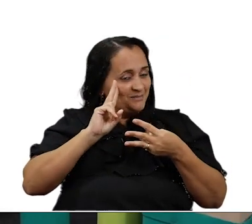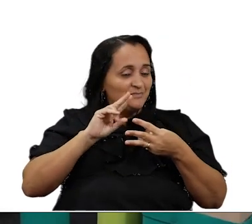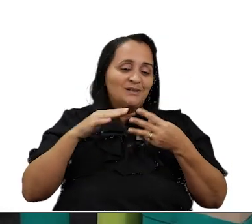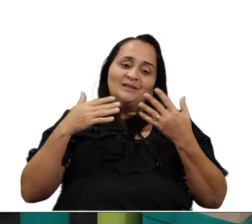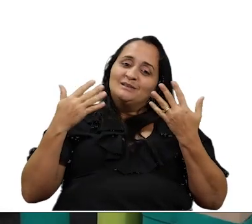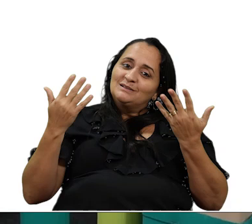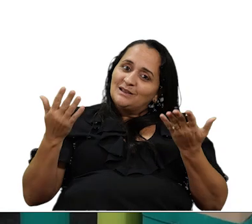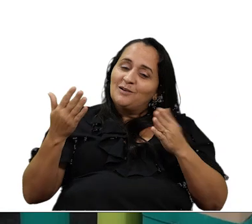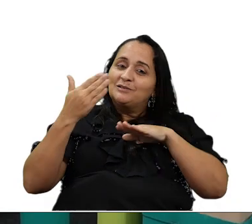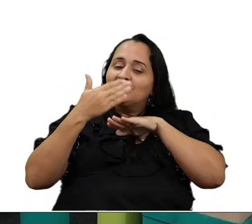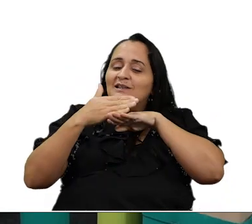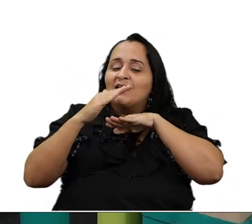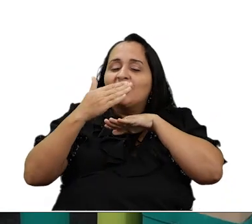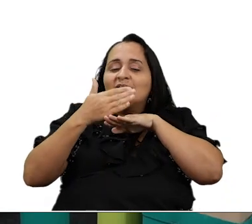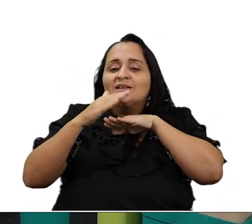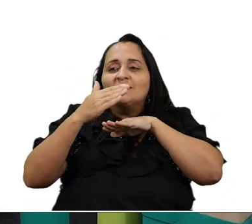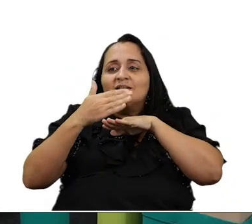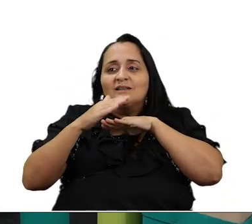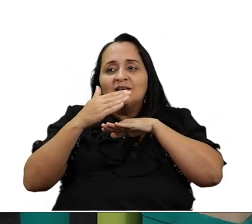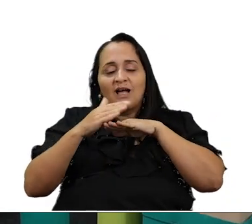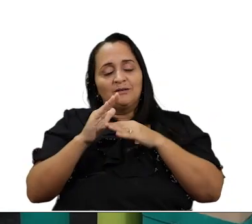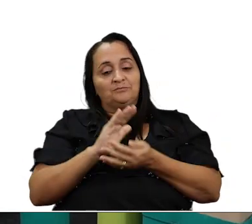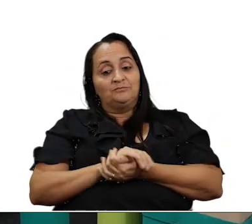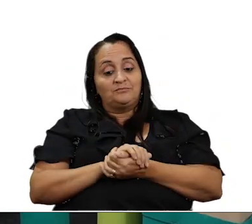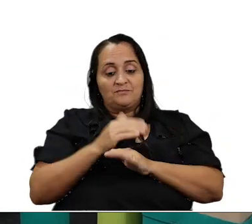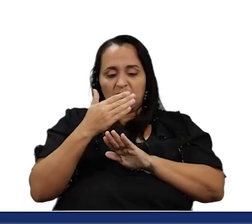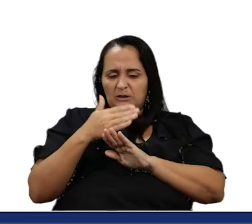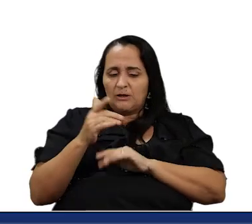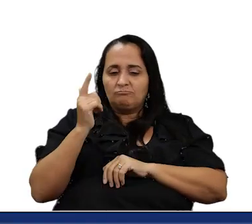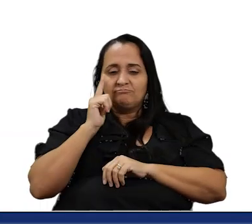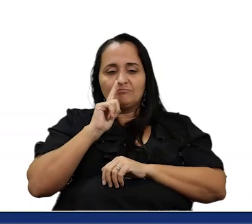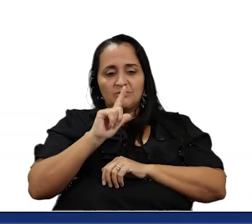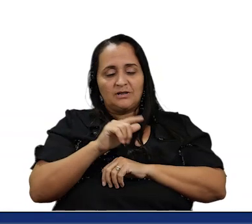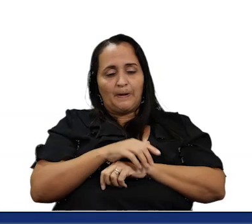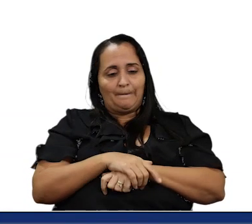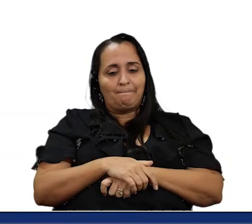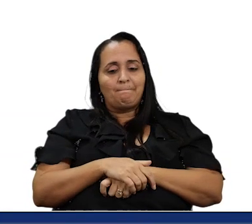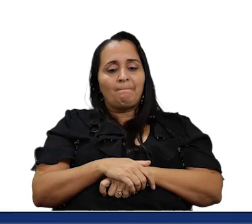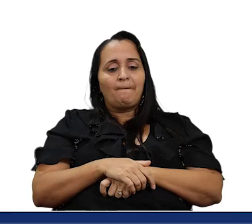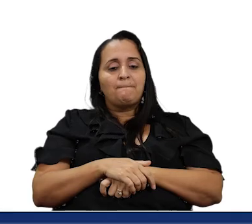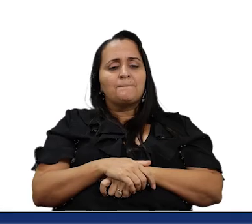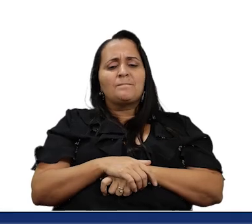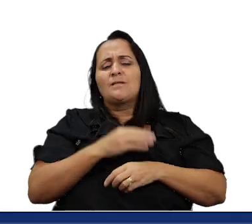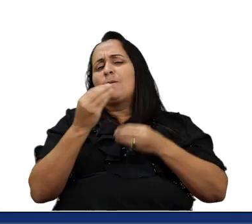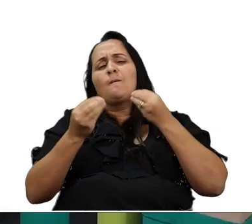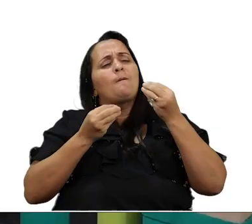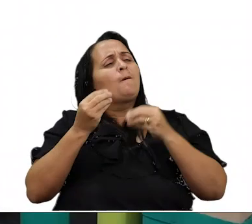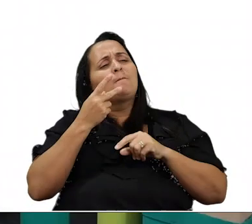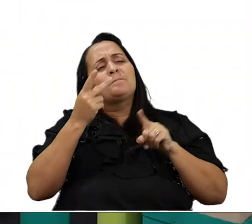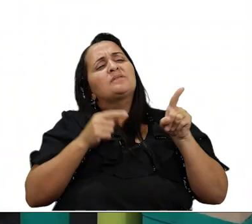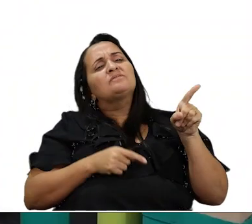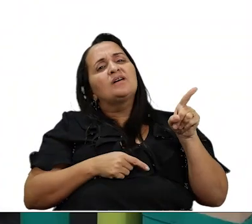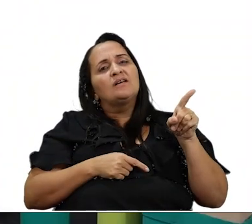gente treinar. E quanto mais a gente treina, a gente fica bom numa coisa. Então, treina aí. Como ele fala? Como